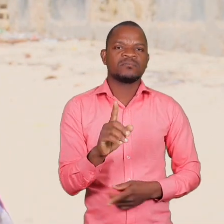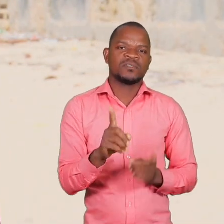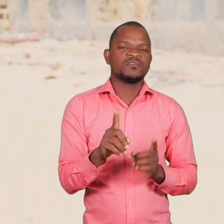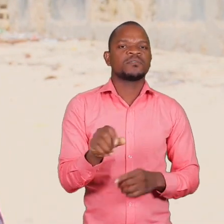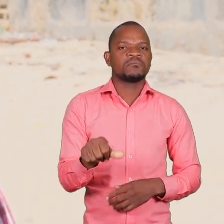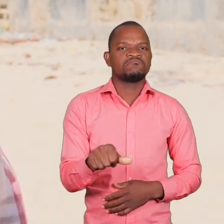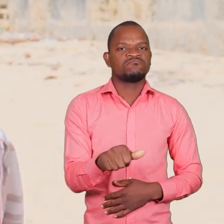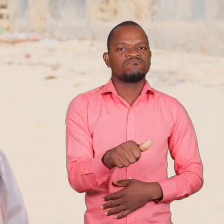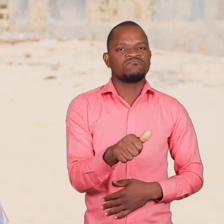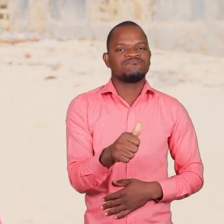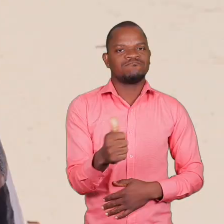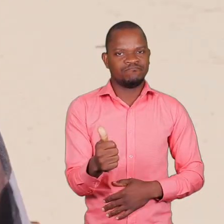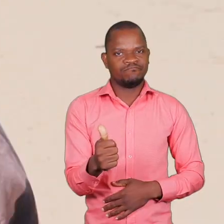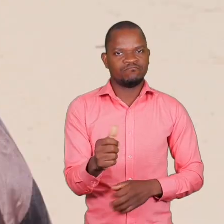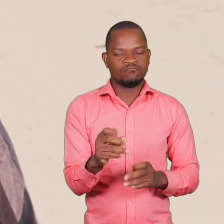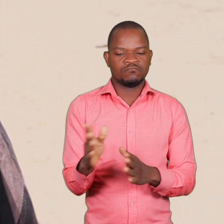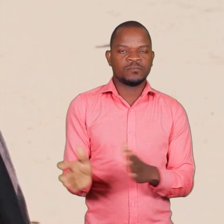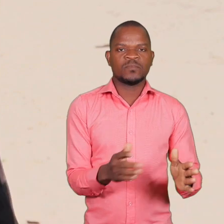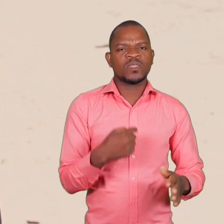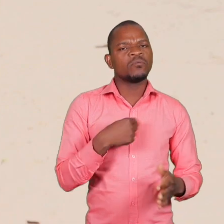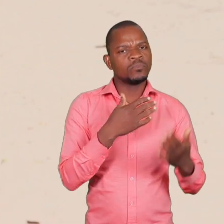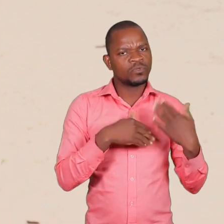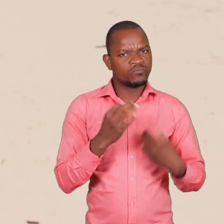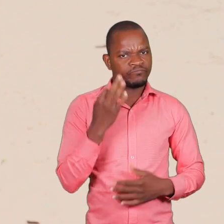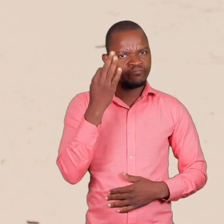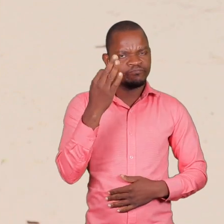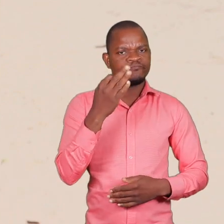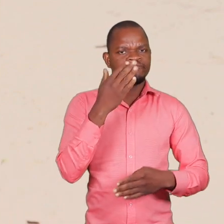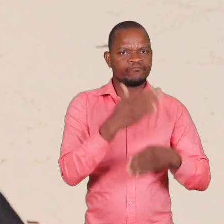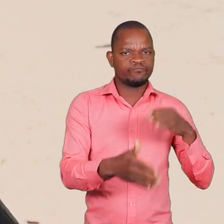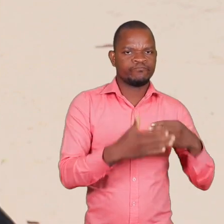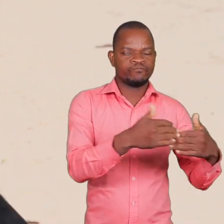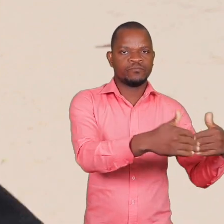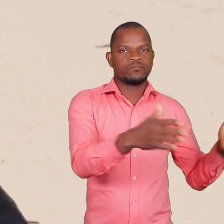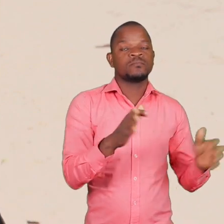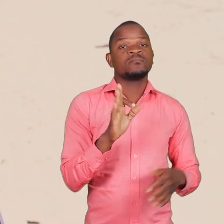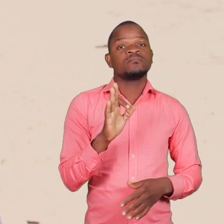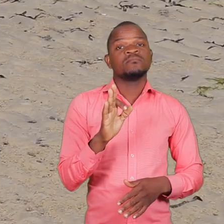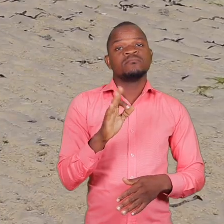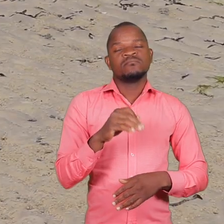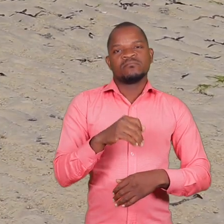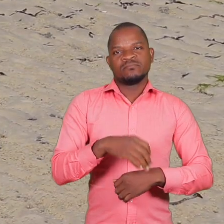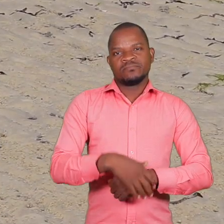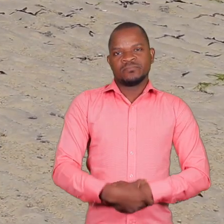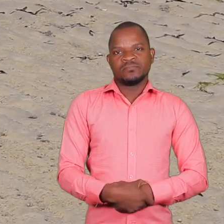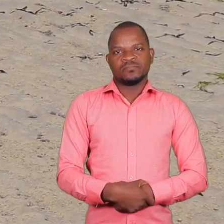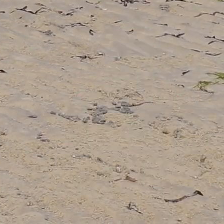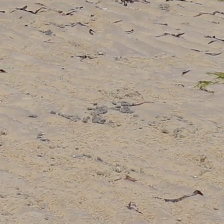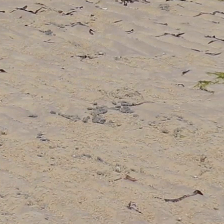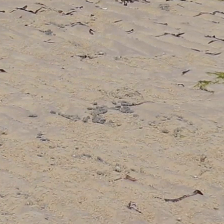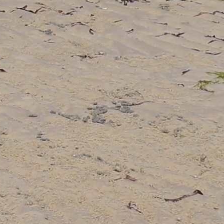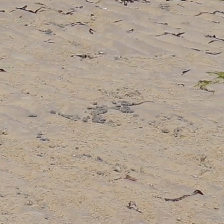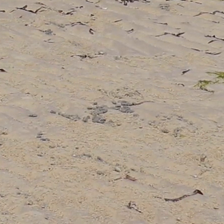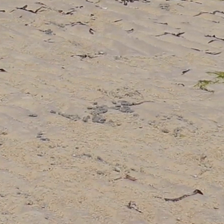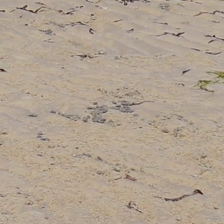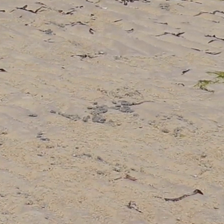vamos seguir em frente. Sim, gostaria que um dia tivesse latrina na minha casa. tira onde? A tira onde? Casa